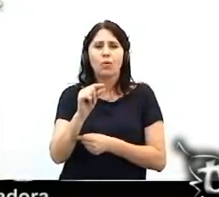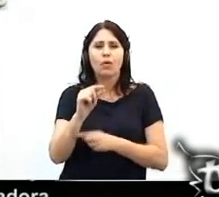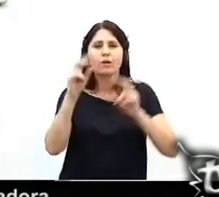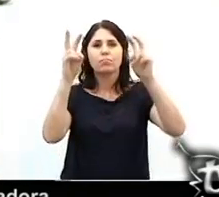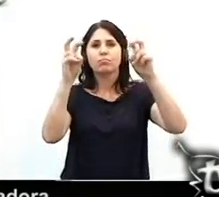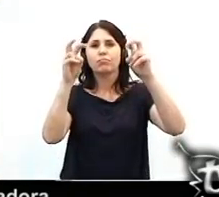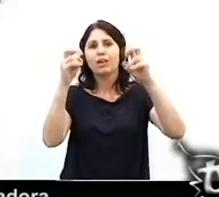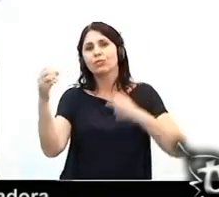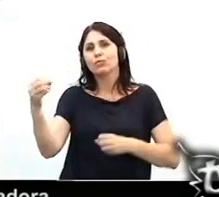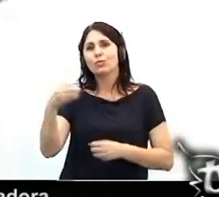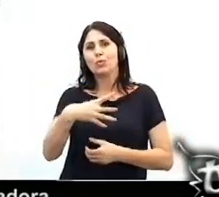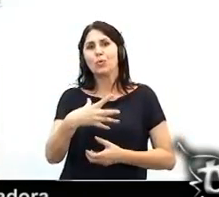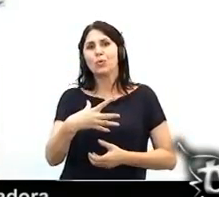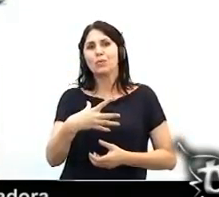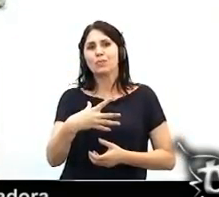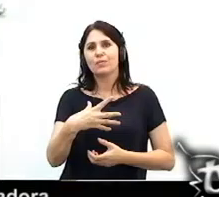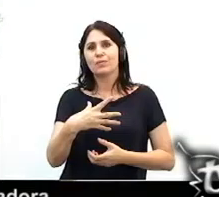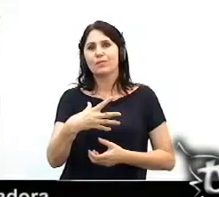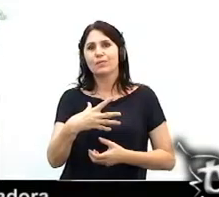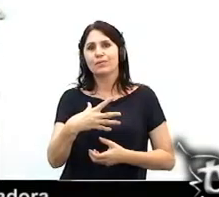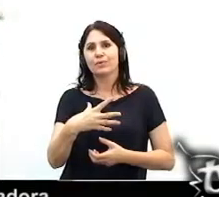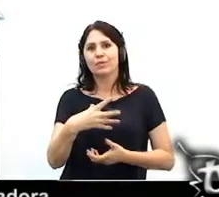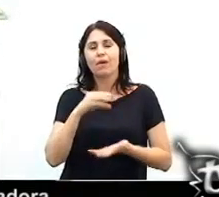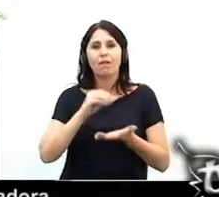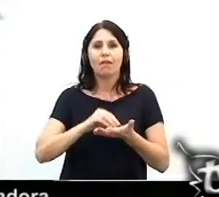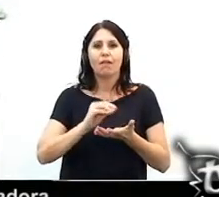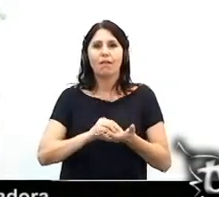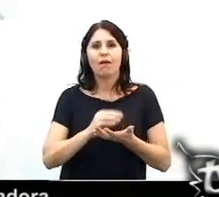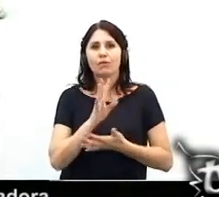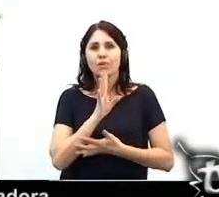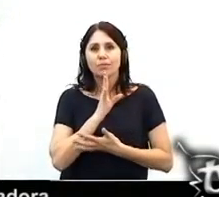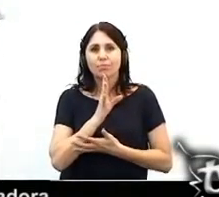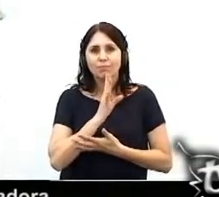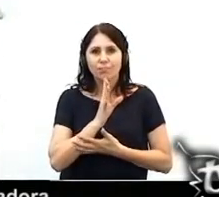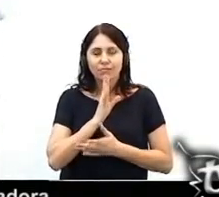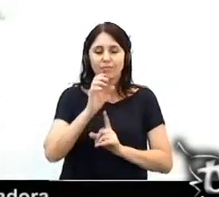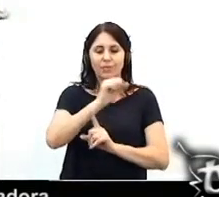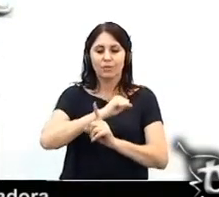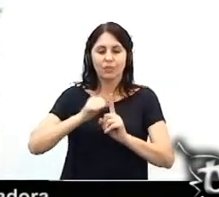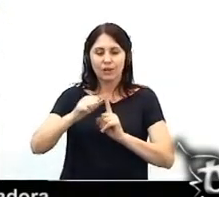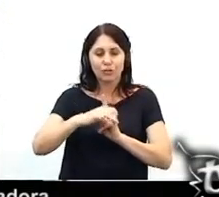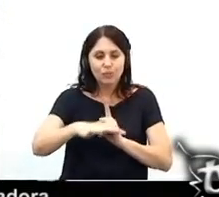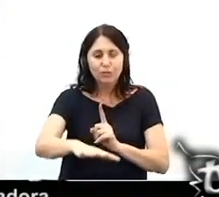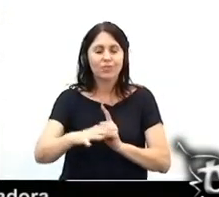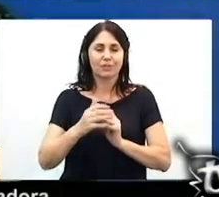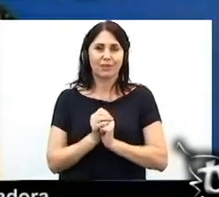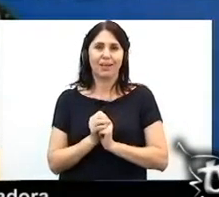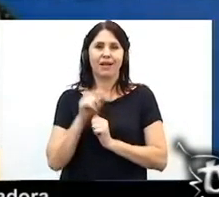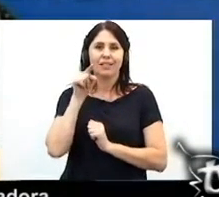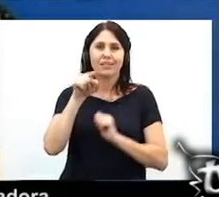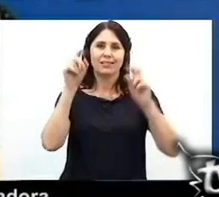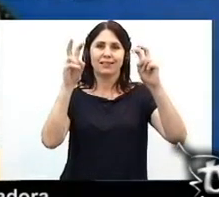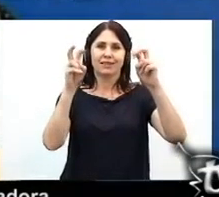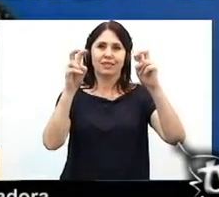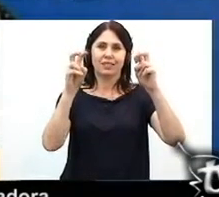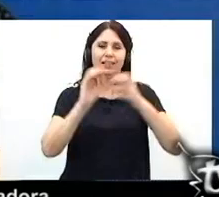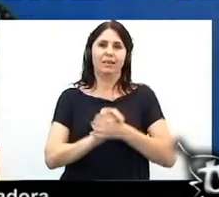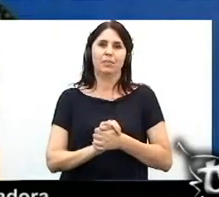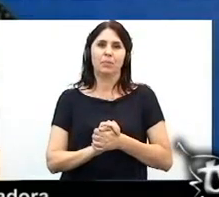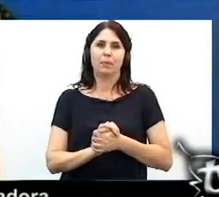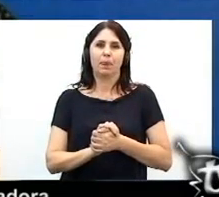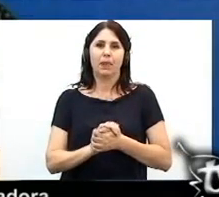né? Então, assim, e eu lembro que naquela época era tudo muito